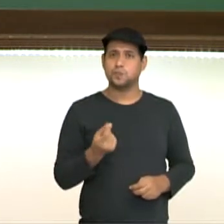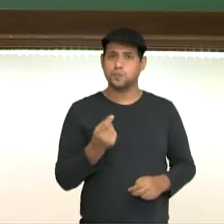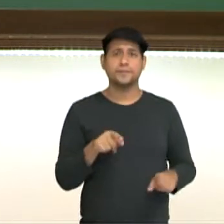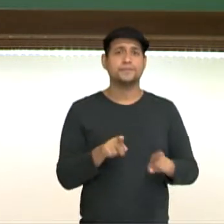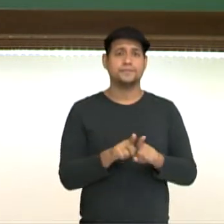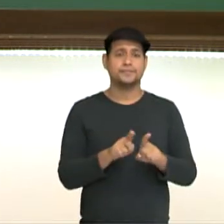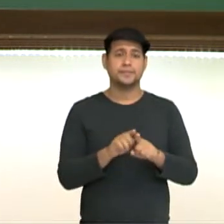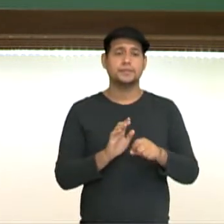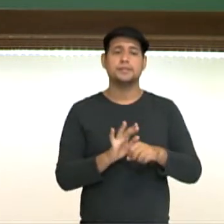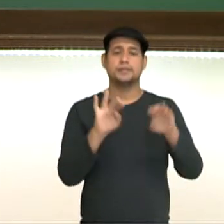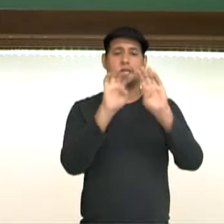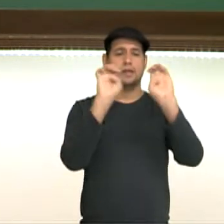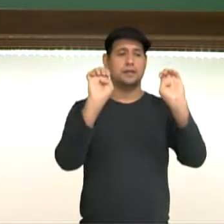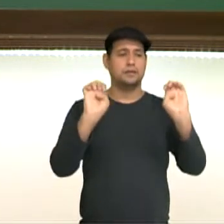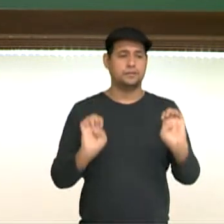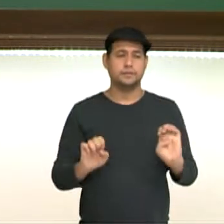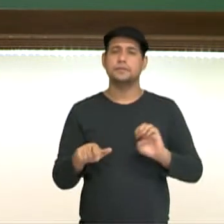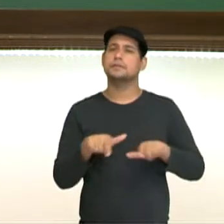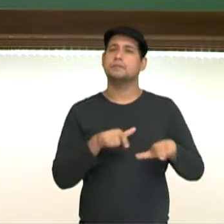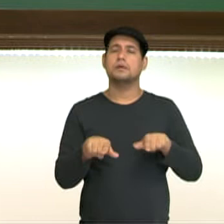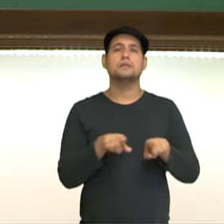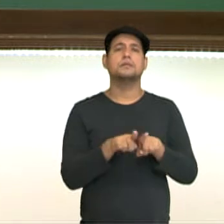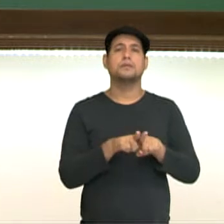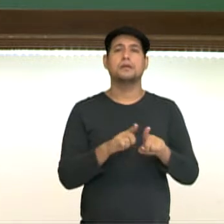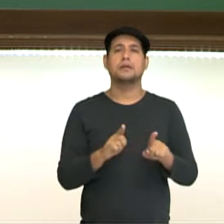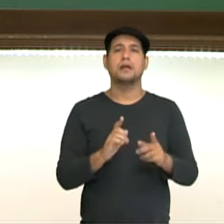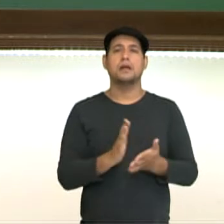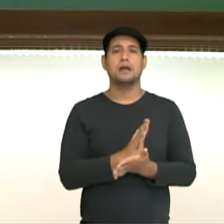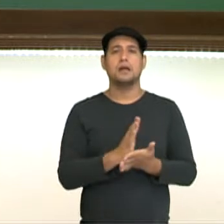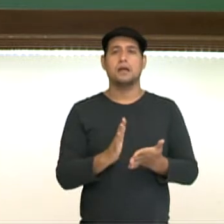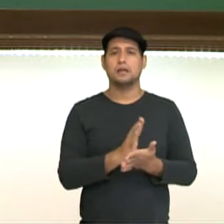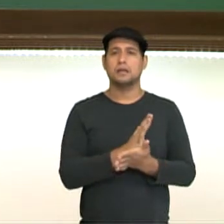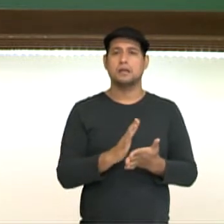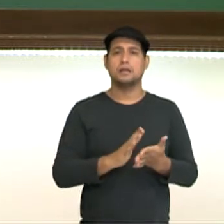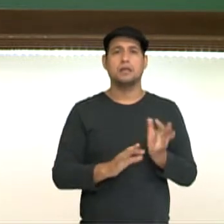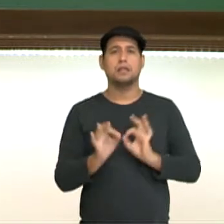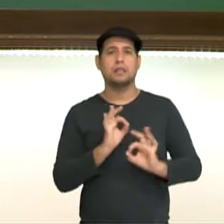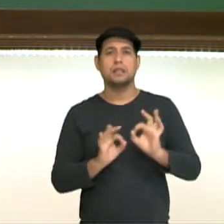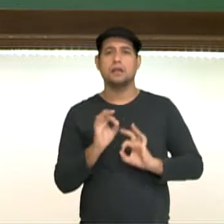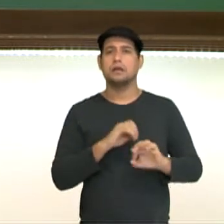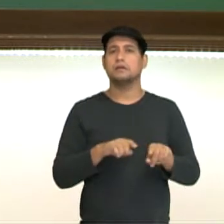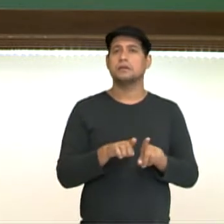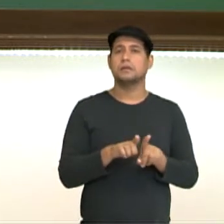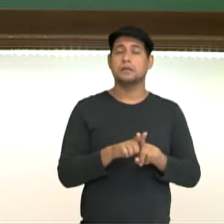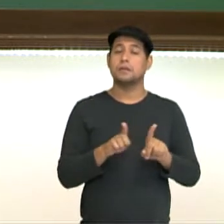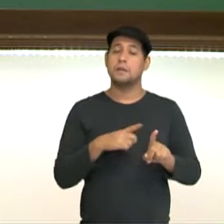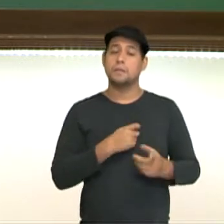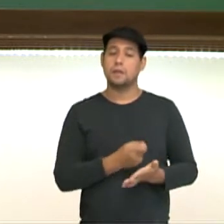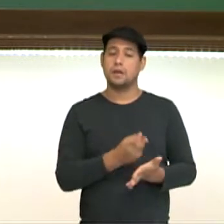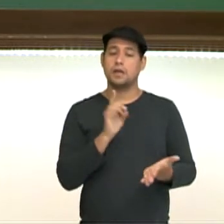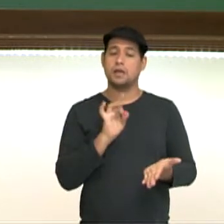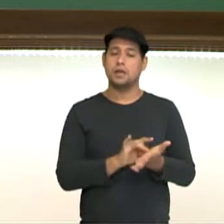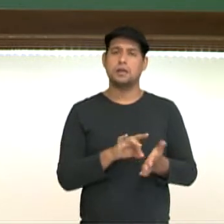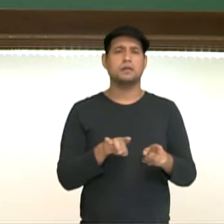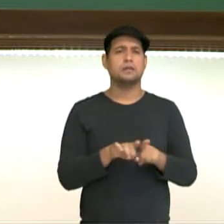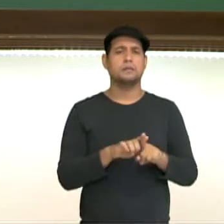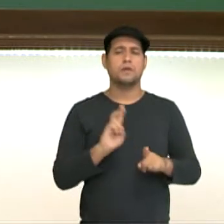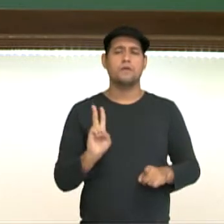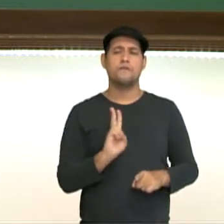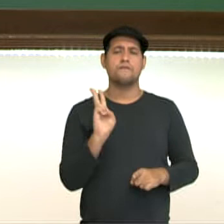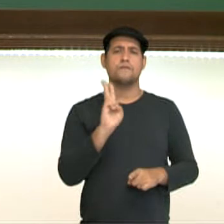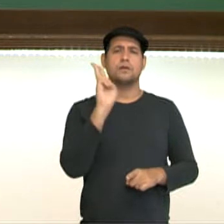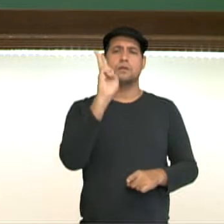a estruturação desses serviços, que muitas vezes são particulares ou que necessitam de pagamento efetivo num